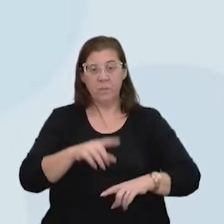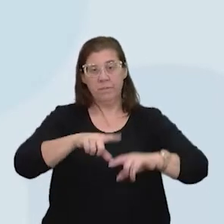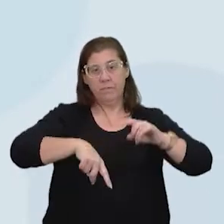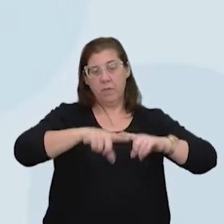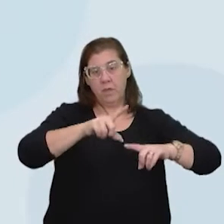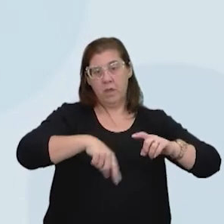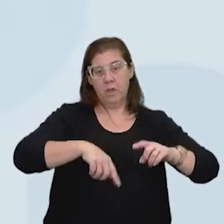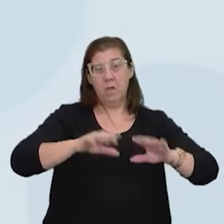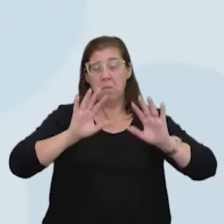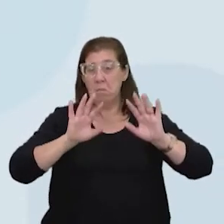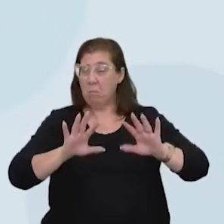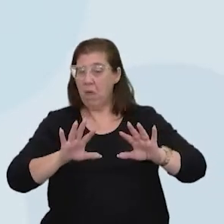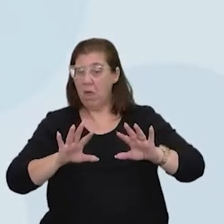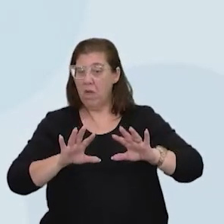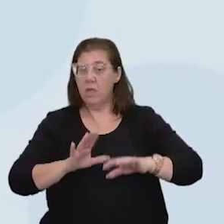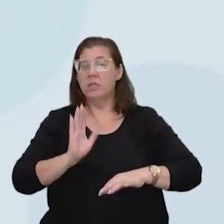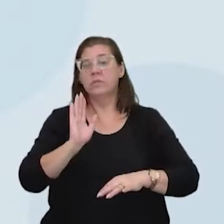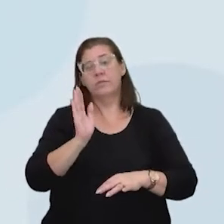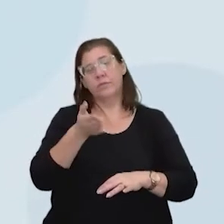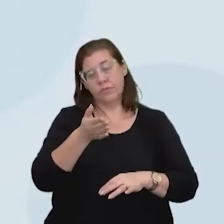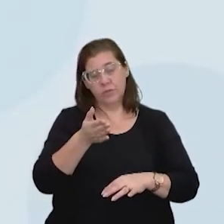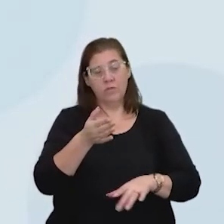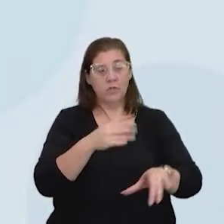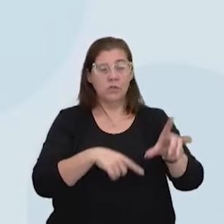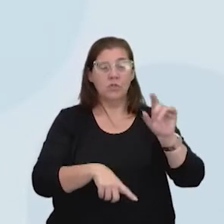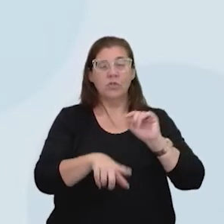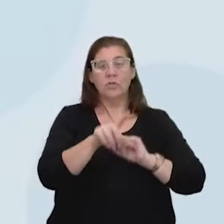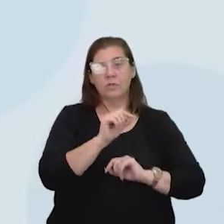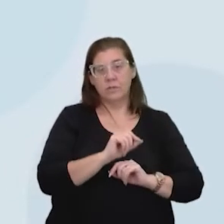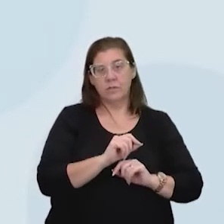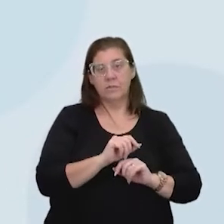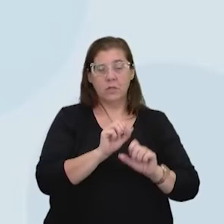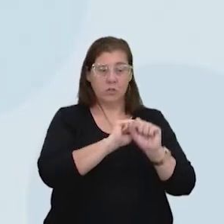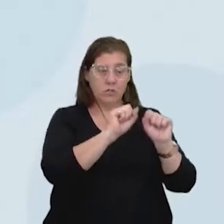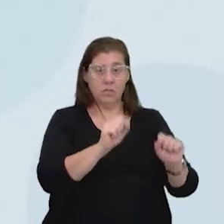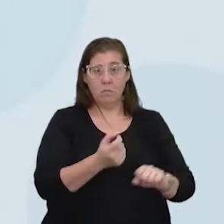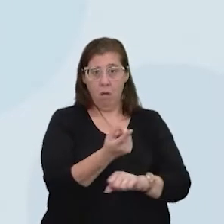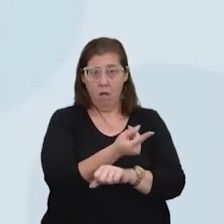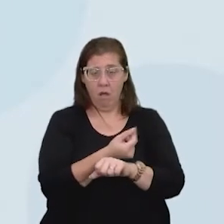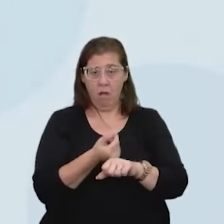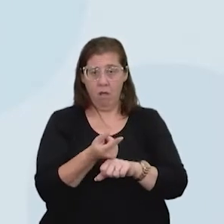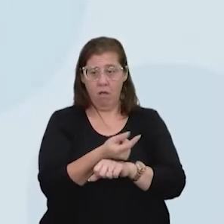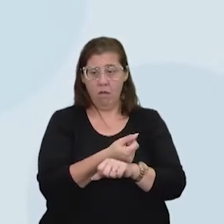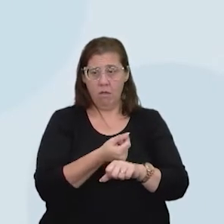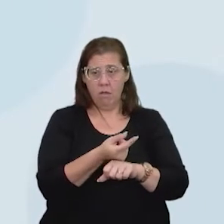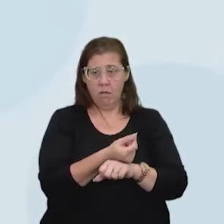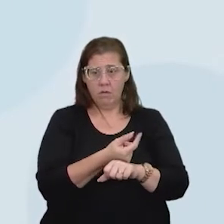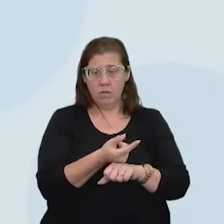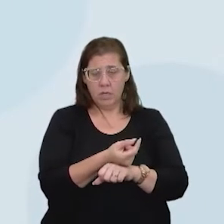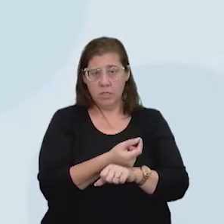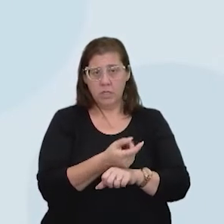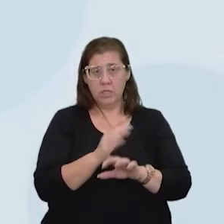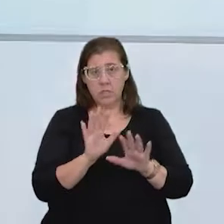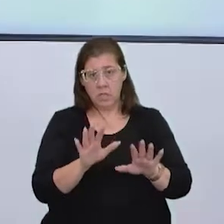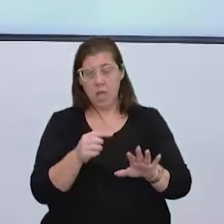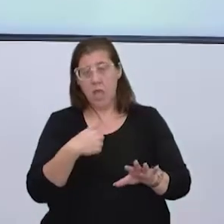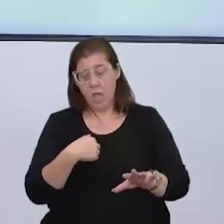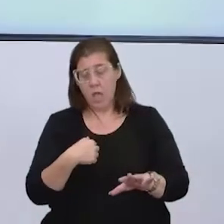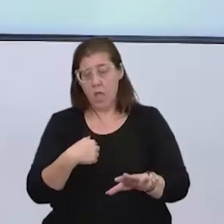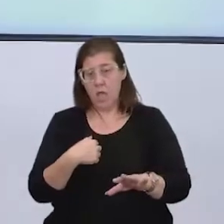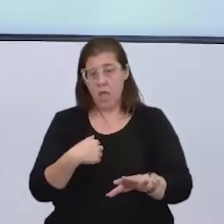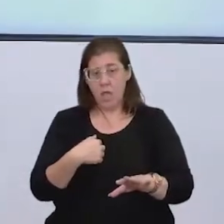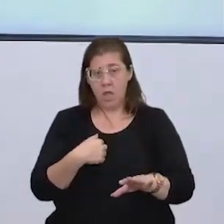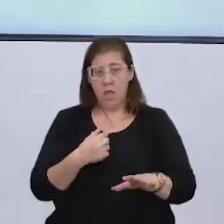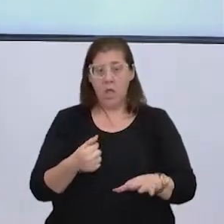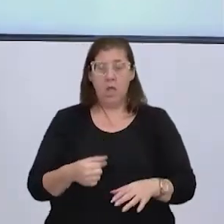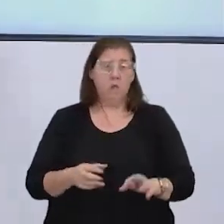produto. Mas, na verdade, ele já foi escolhido pelo sistema capitalista. E não é tipo, mas eu sou o ponto fora